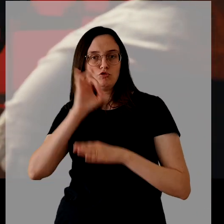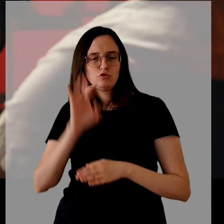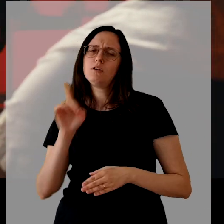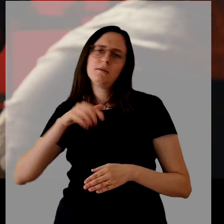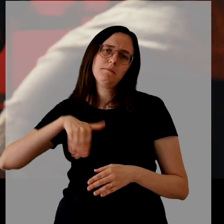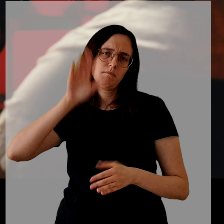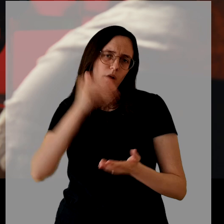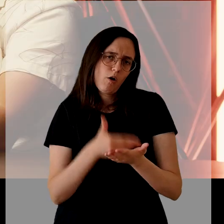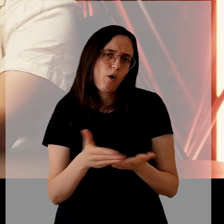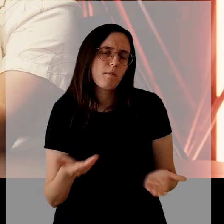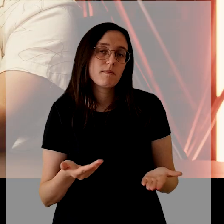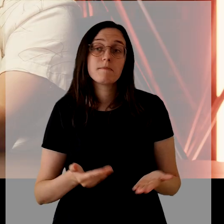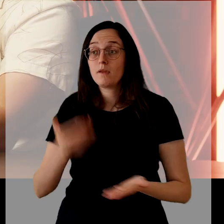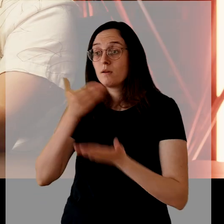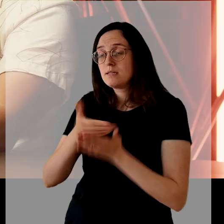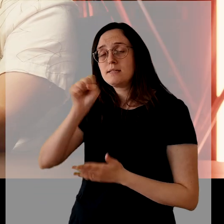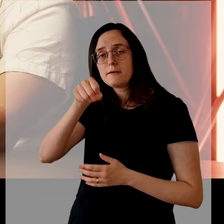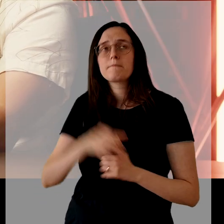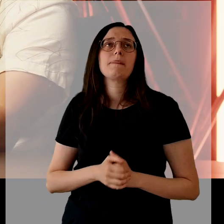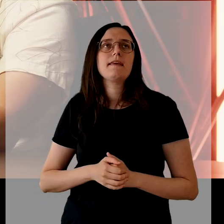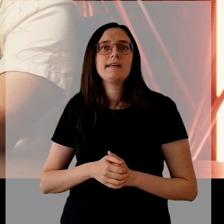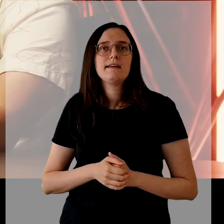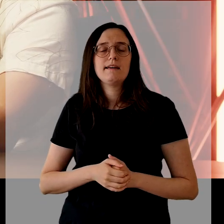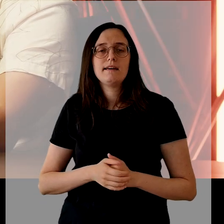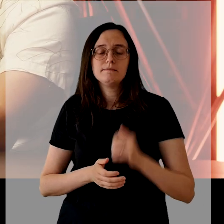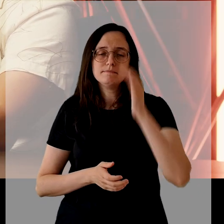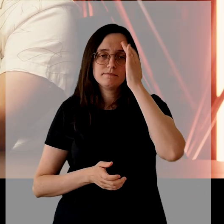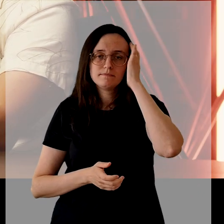né? No início. No início, sim.